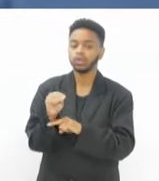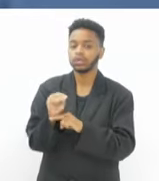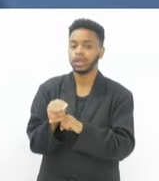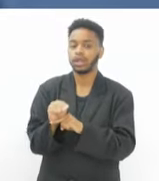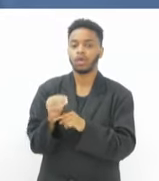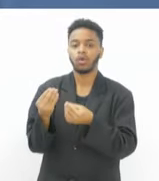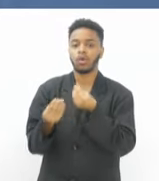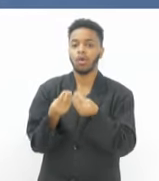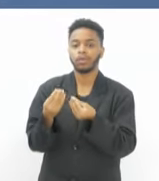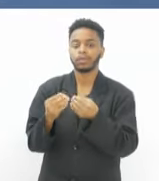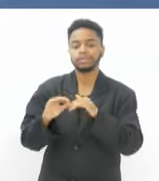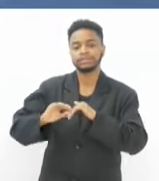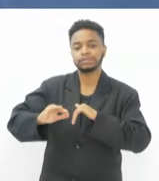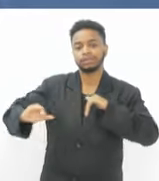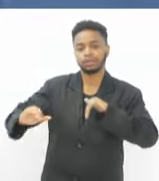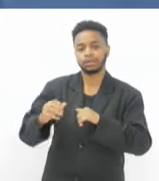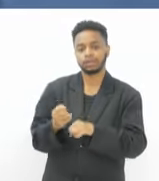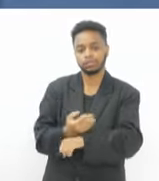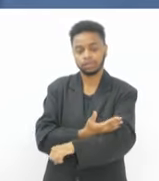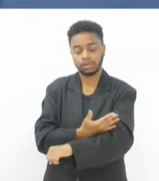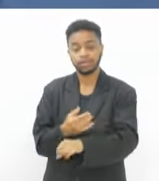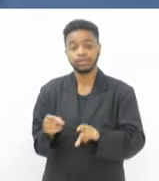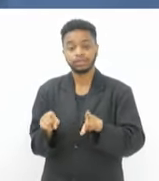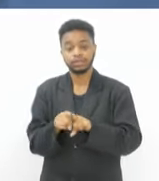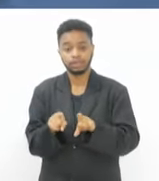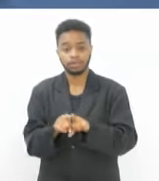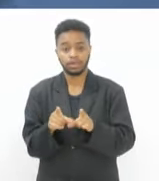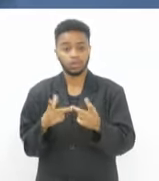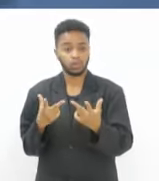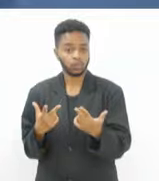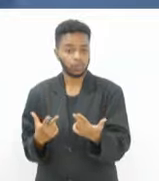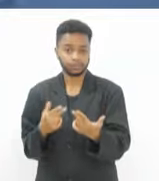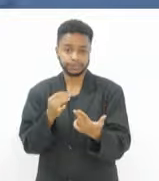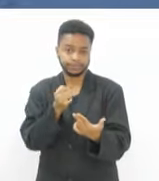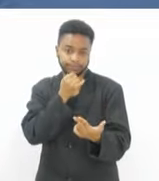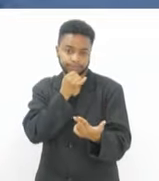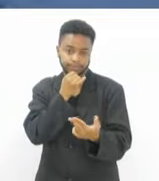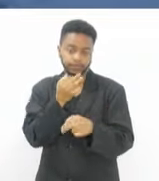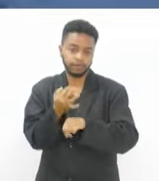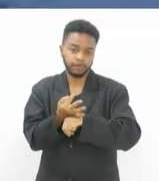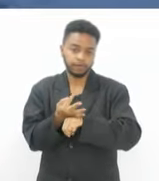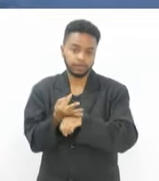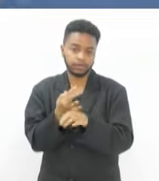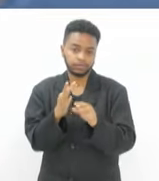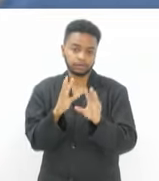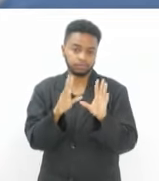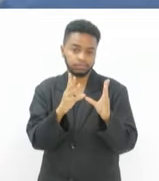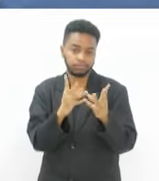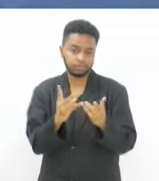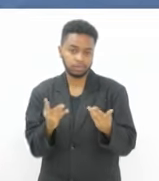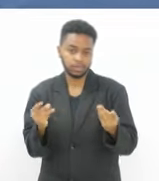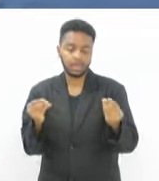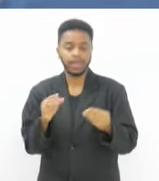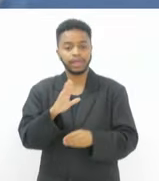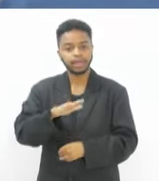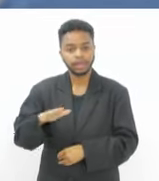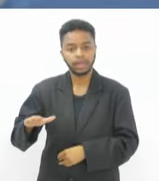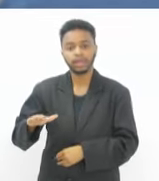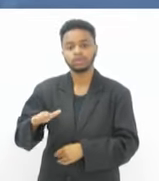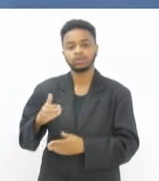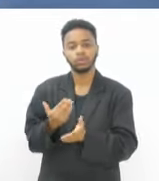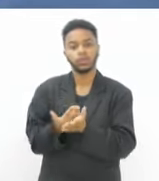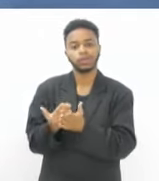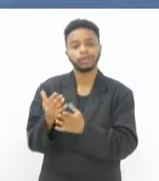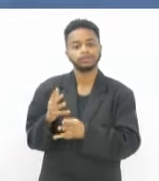distanciamento emocional. E assim também, quando as férias vão terminando, as crianças começam a fazer, né, aquela